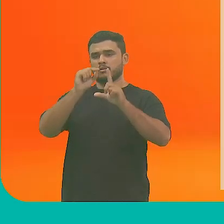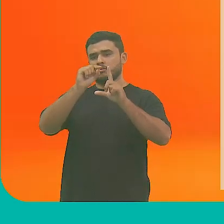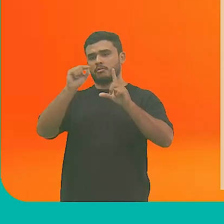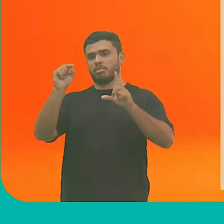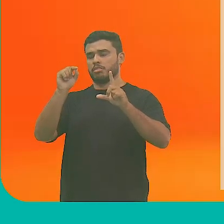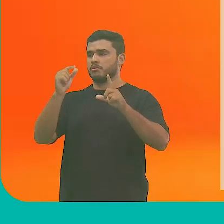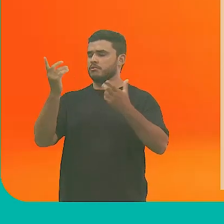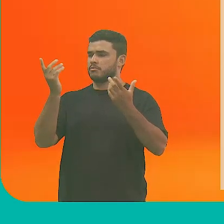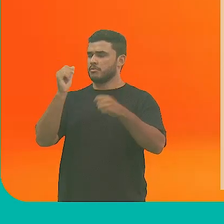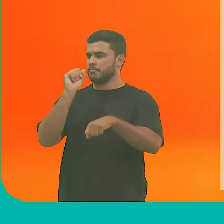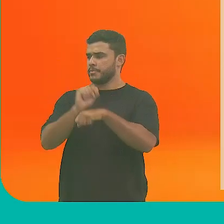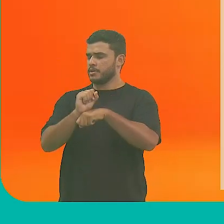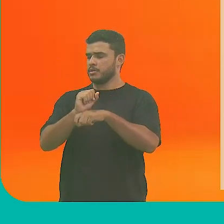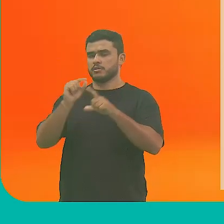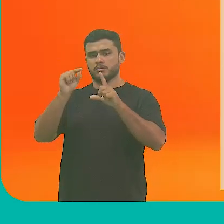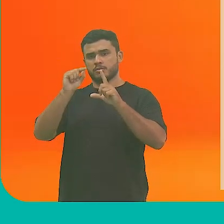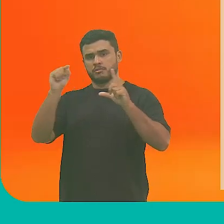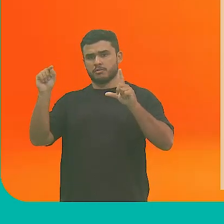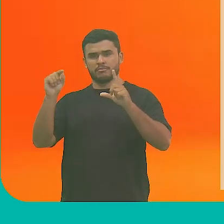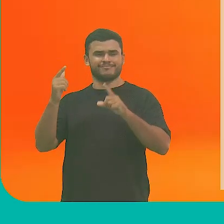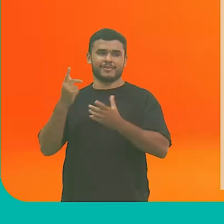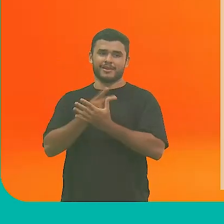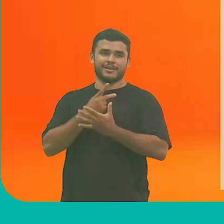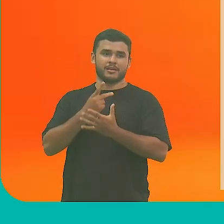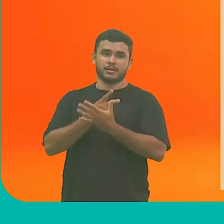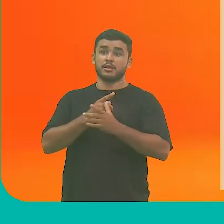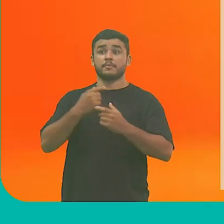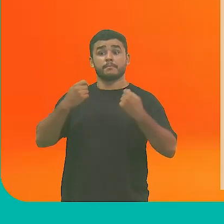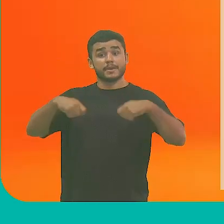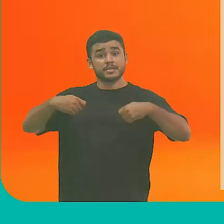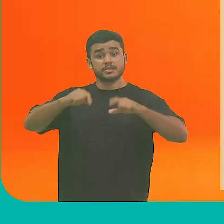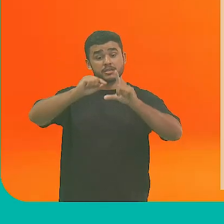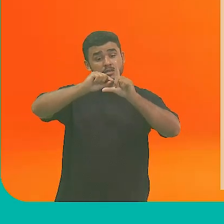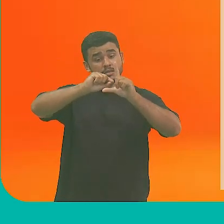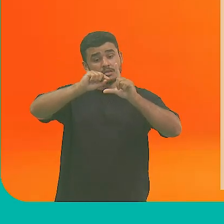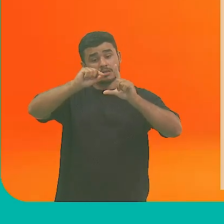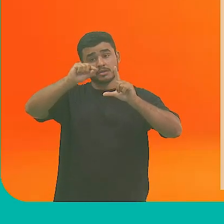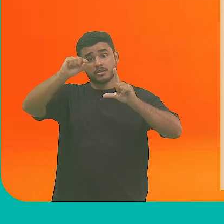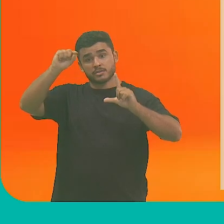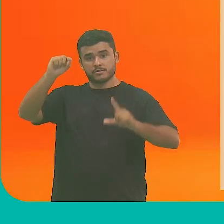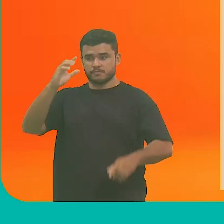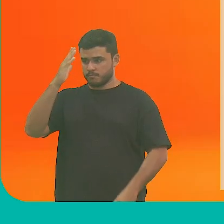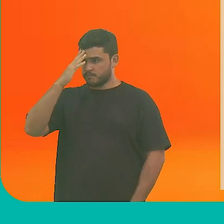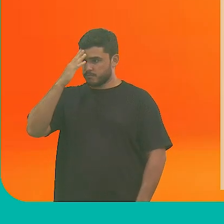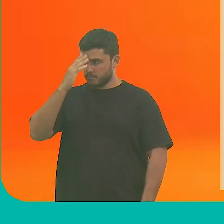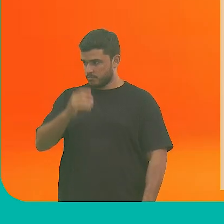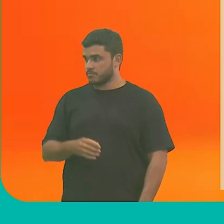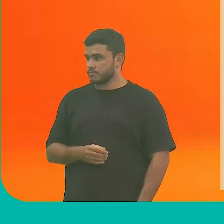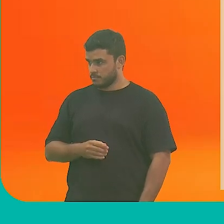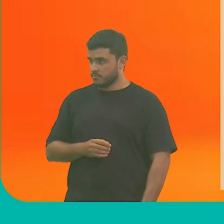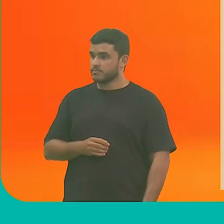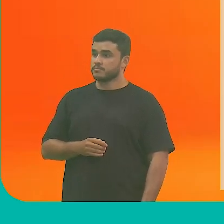constante. Jorge, mas por que não é constante? Porque tem um crescimento